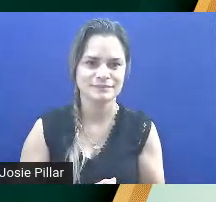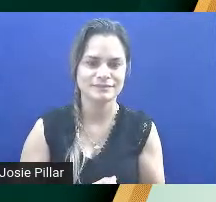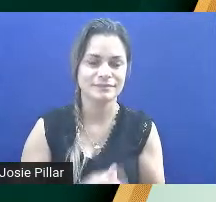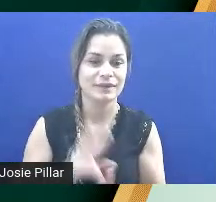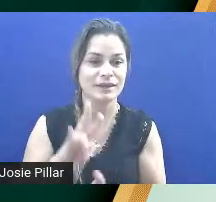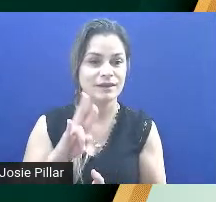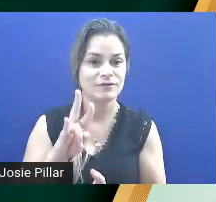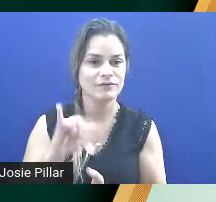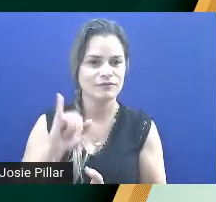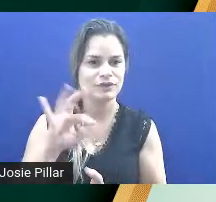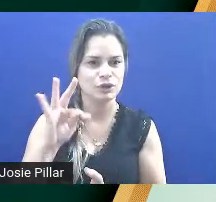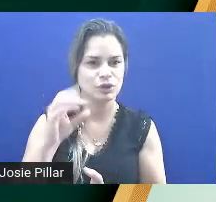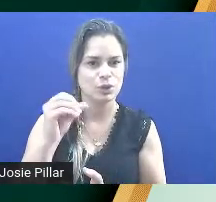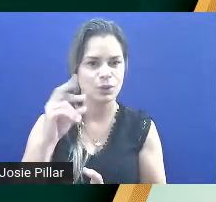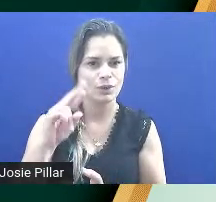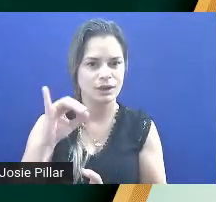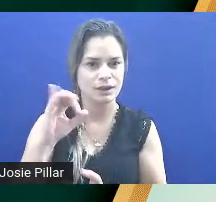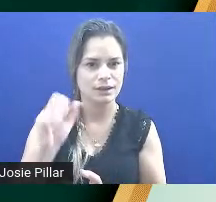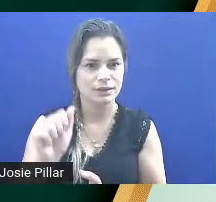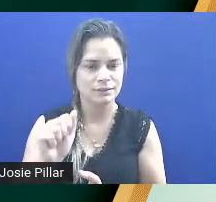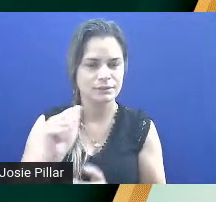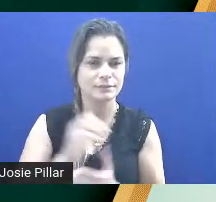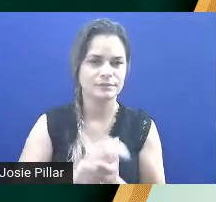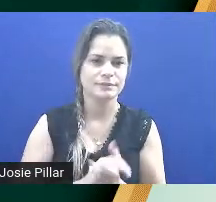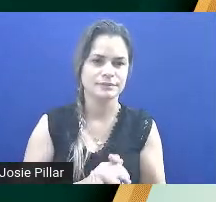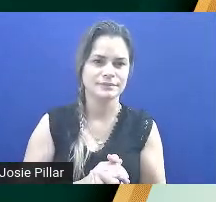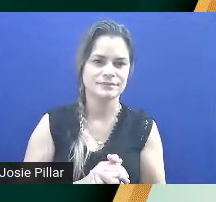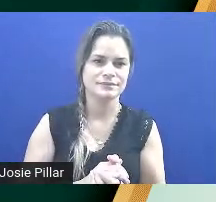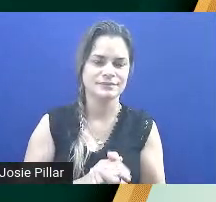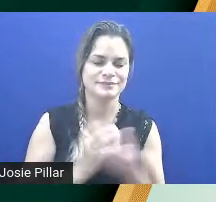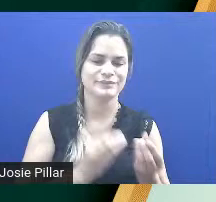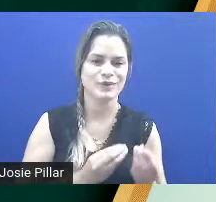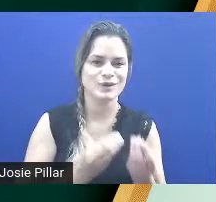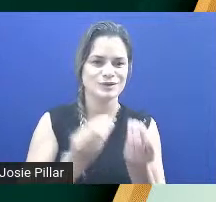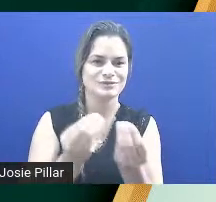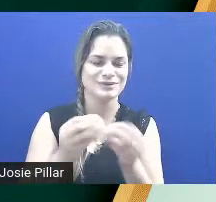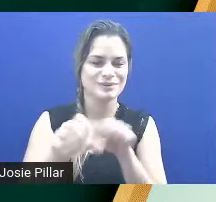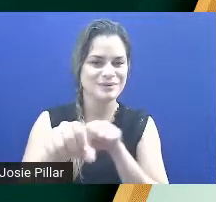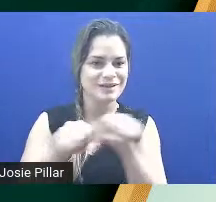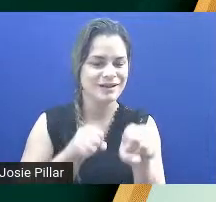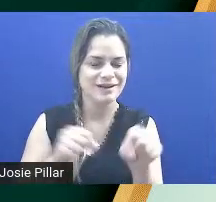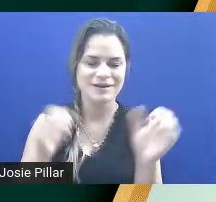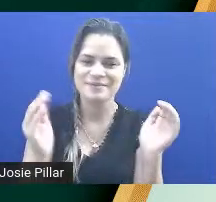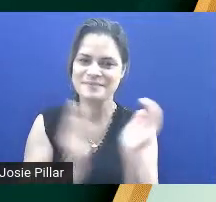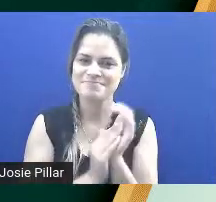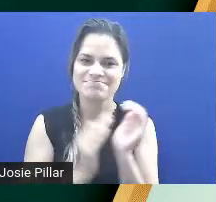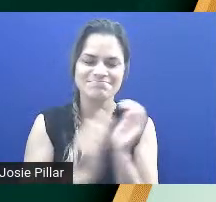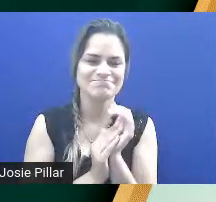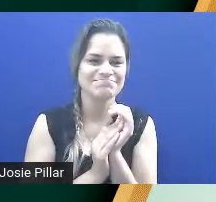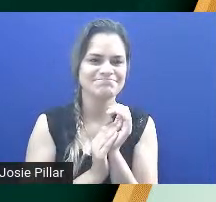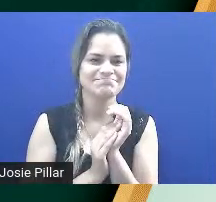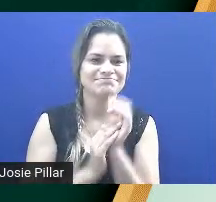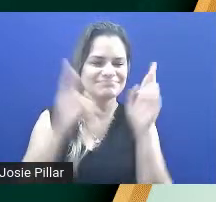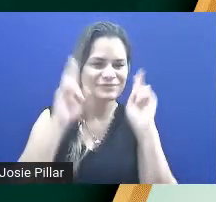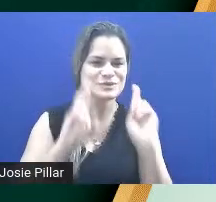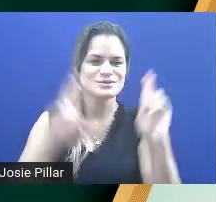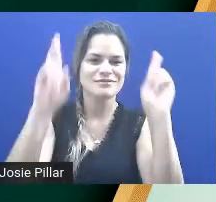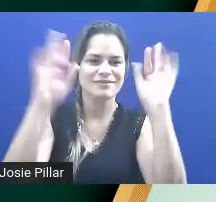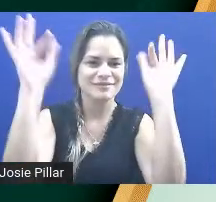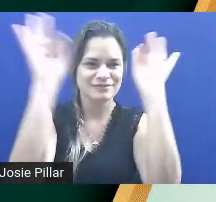Vitória Rodrigues de Freitas. Vitória, confira-te o grau. Parabéns, muito sucesso,